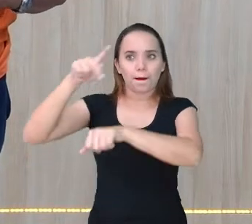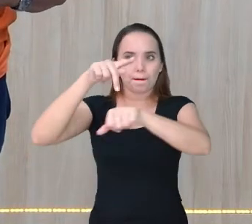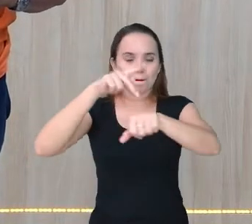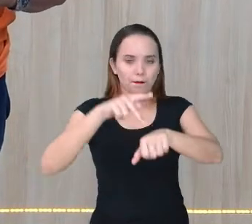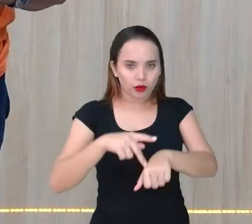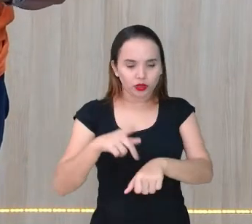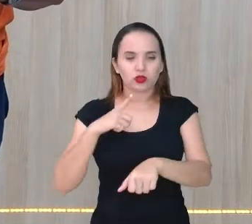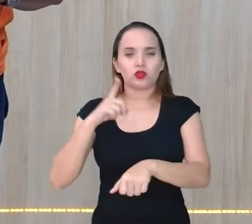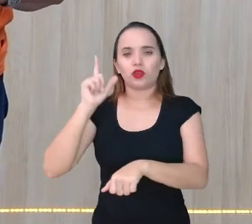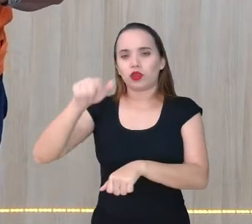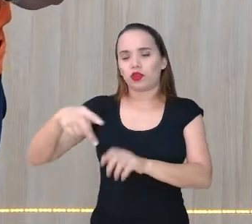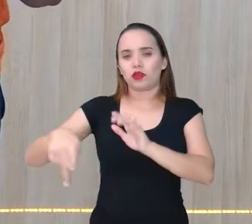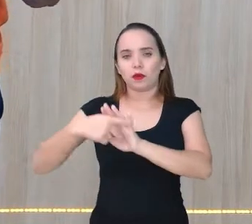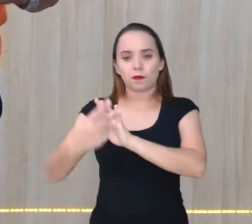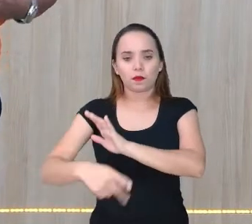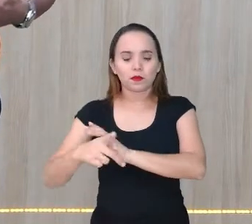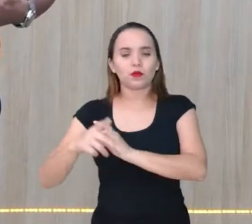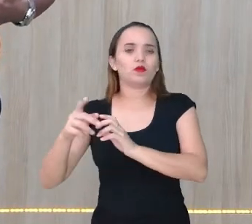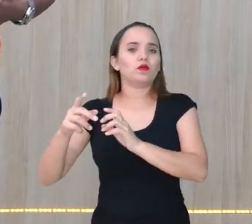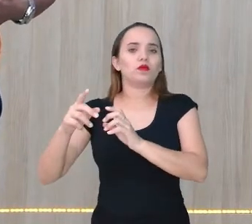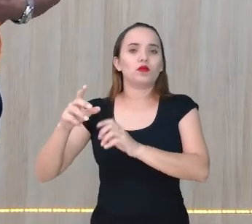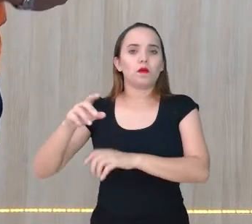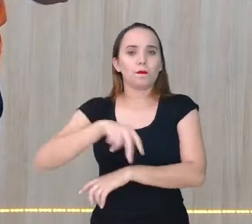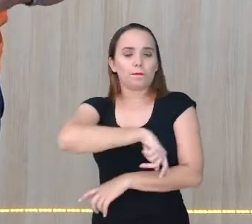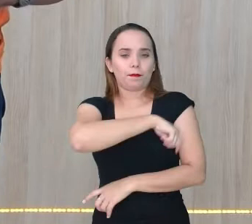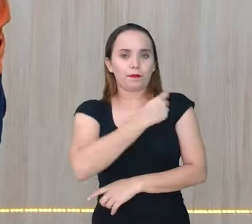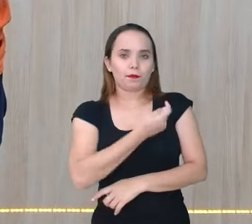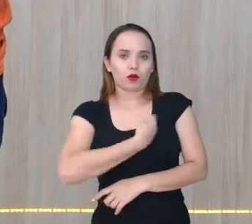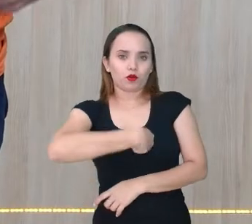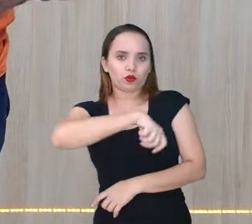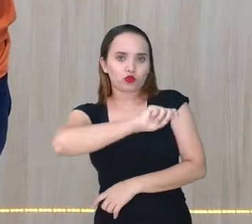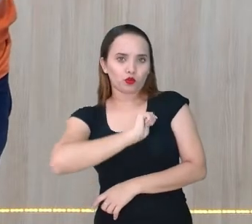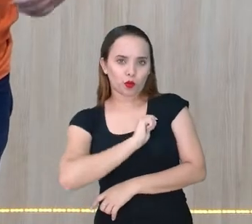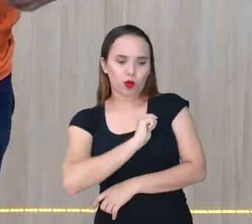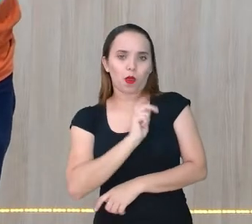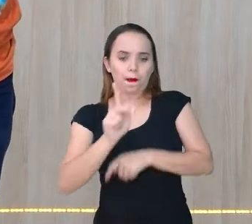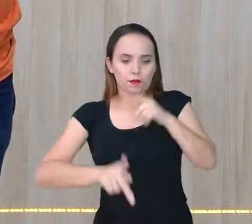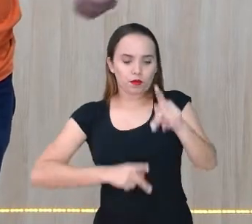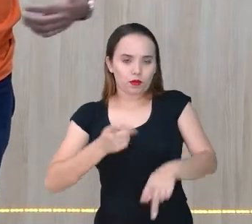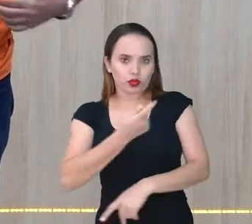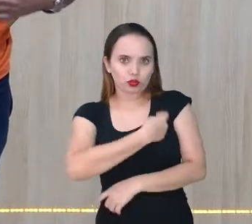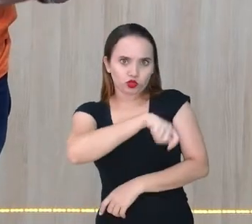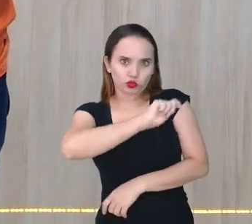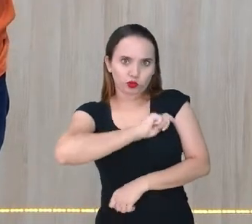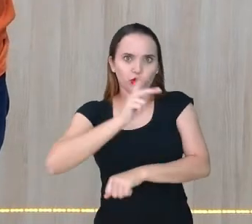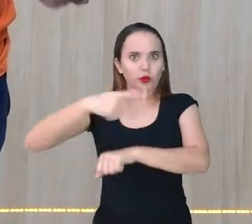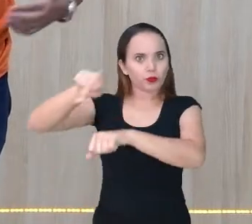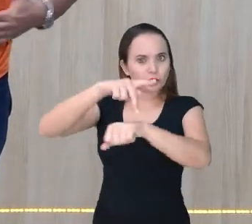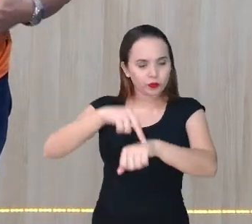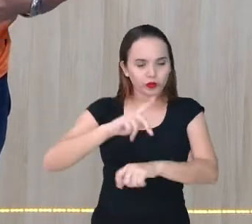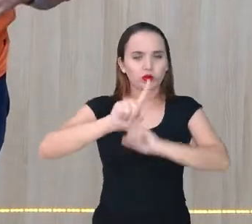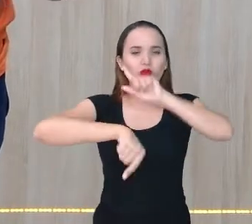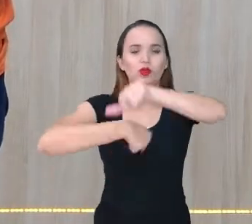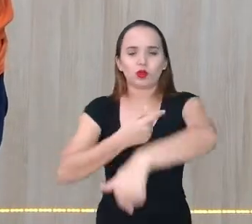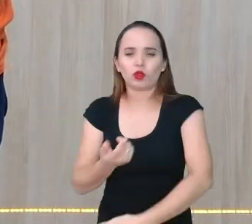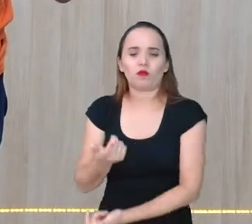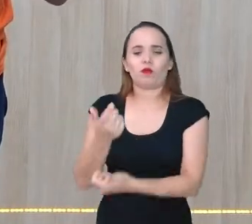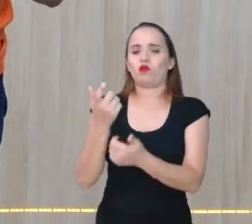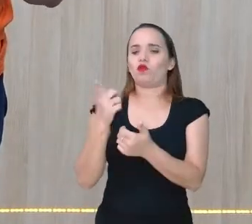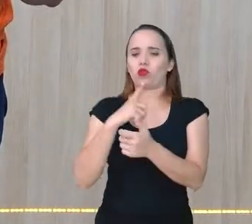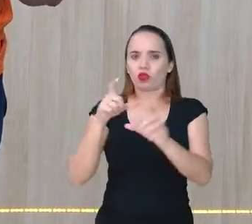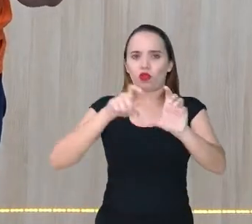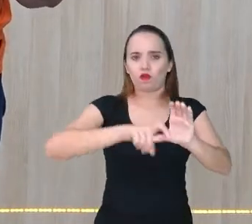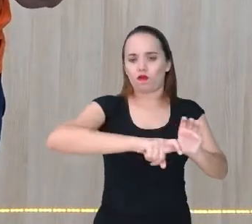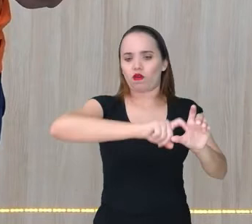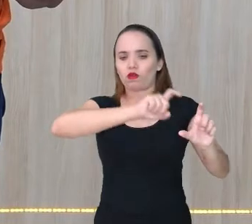basicamente por espanhóis e que depois o território foi, né, na independência das Américas, né,